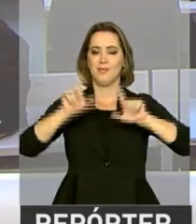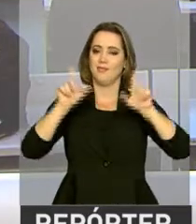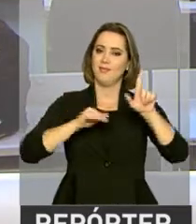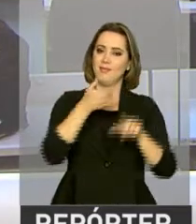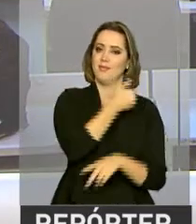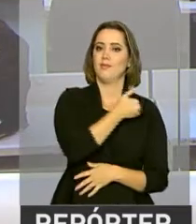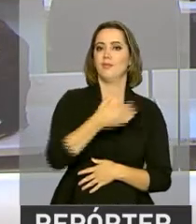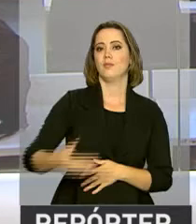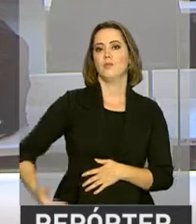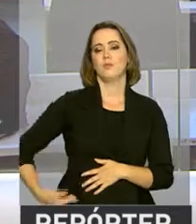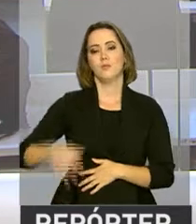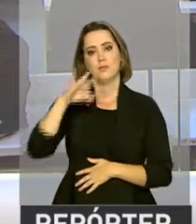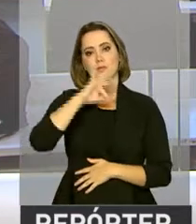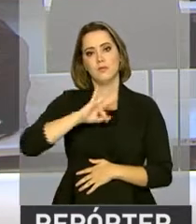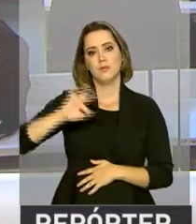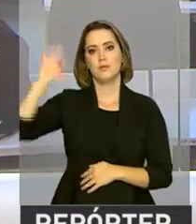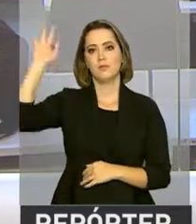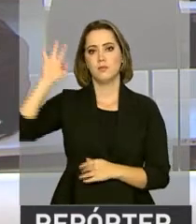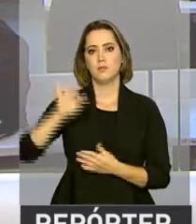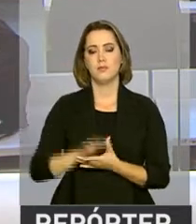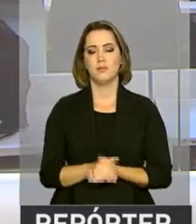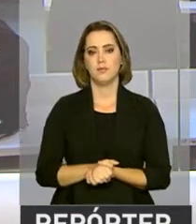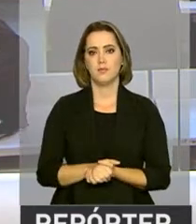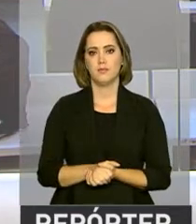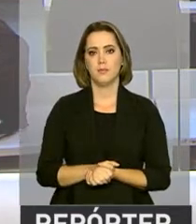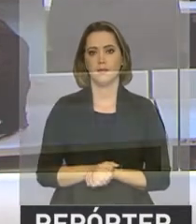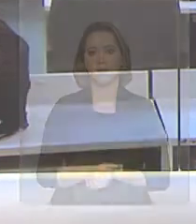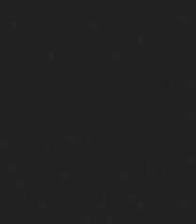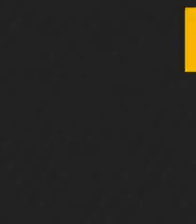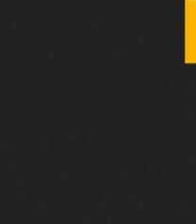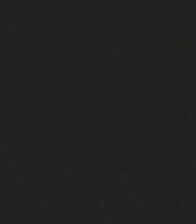aqui na nbr a tv do governo federal